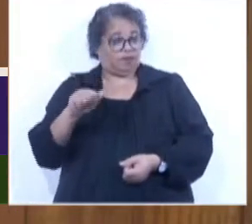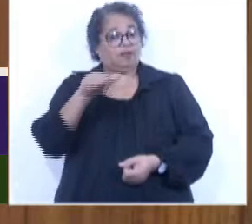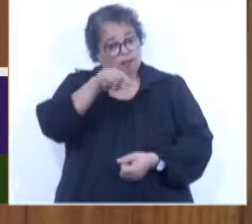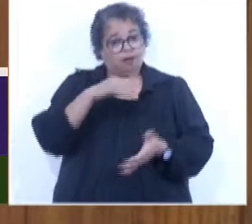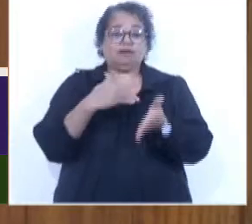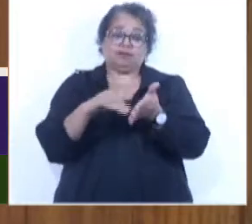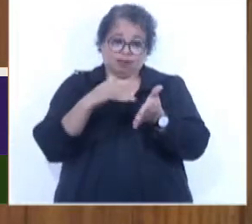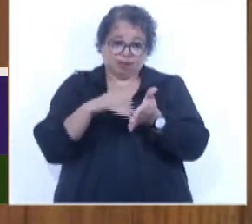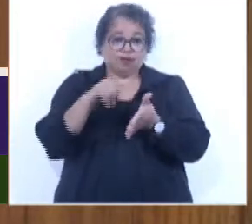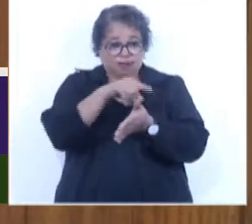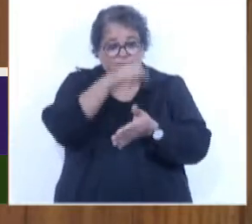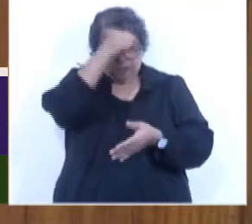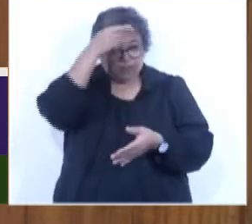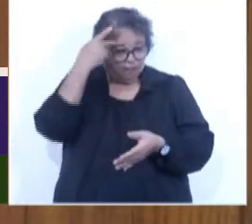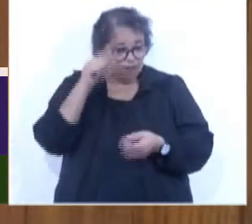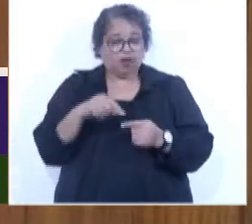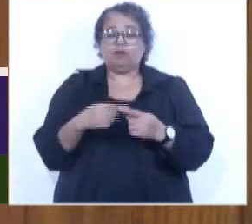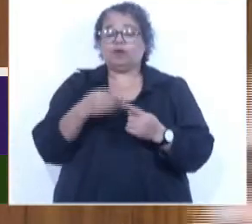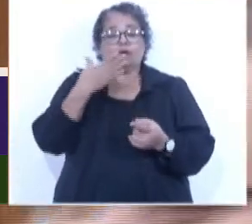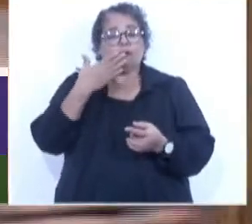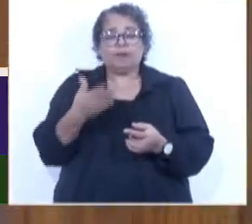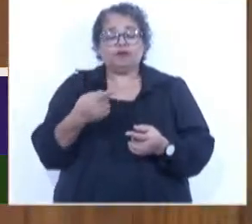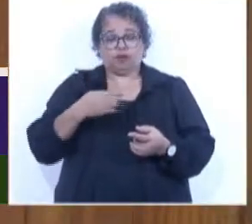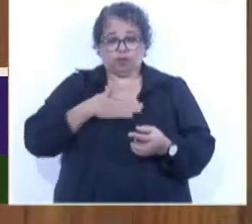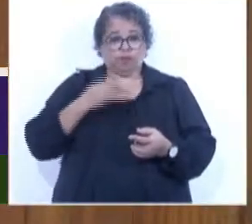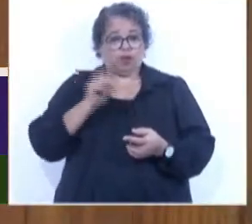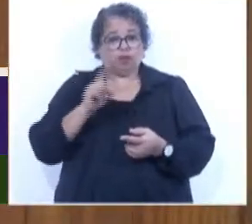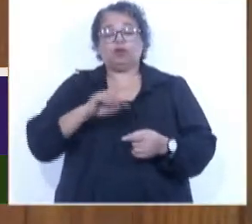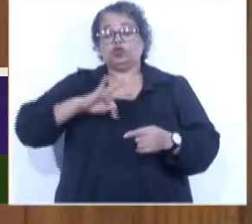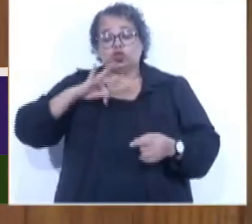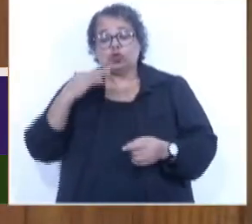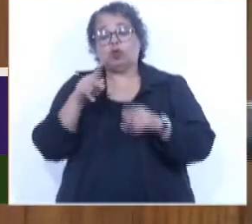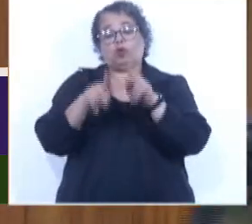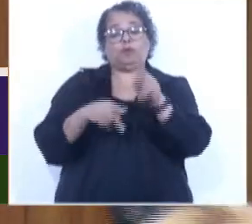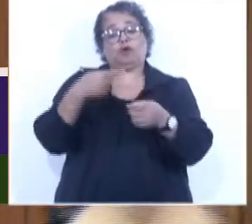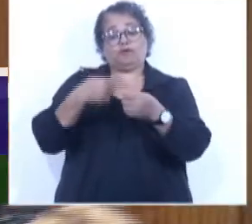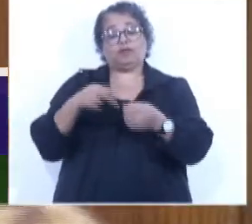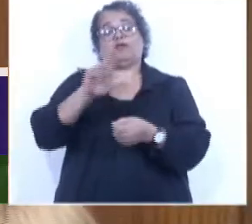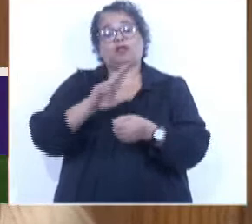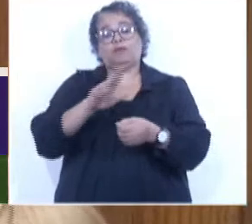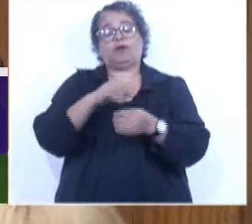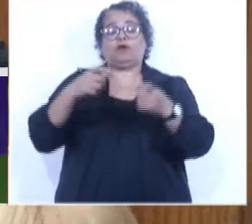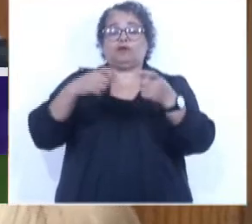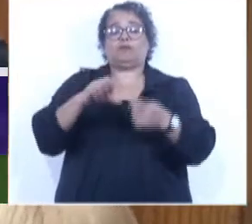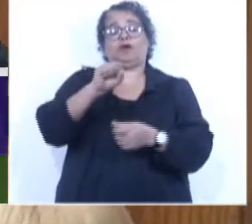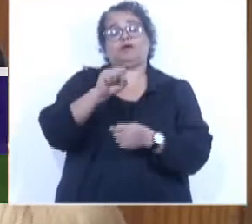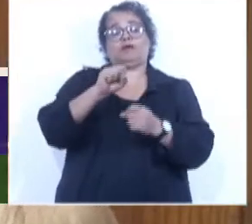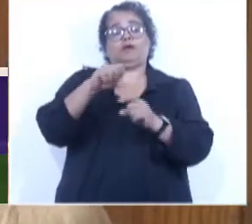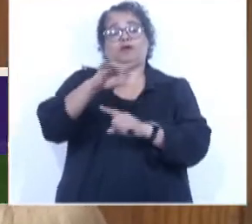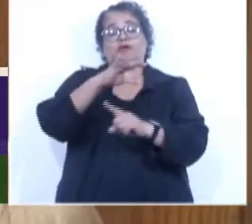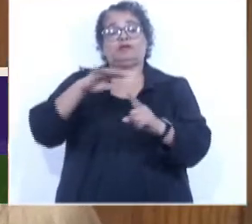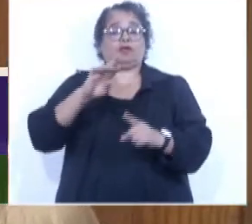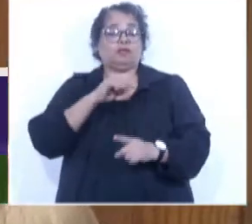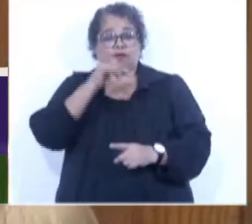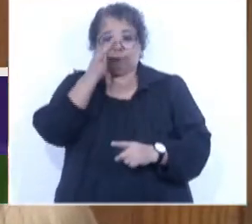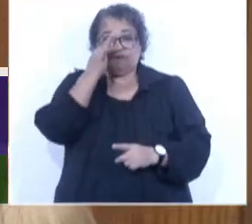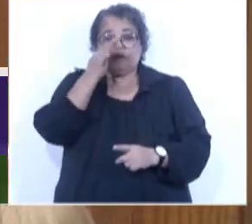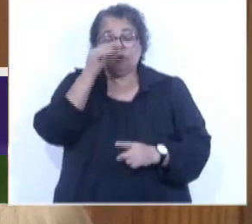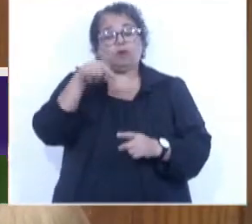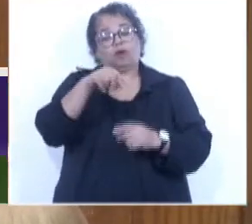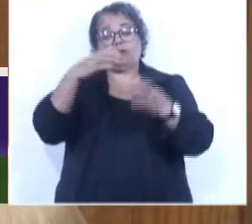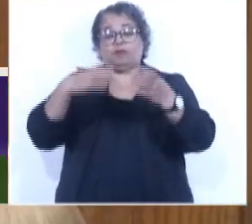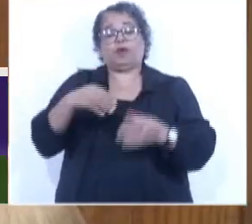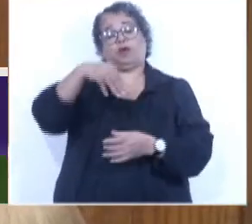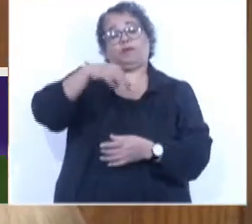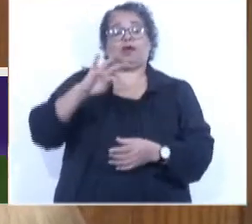que o nosso pedido não pedido deu certo mas eu pedi toda a população ali do Bairro Santa Rosa do bairro Marta Helena que fica ali que